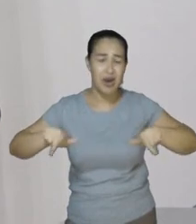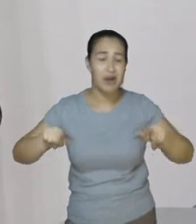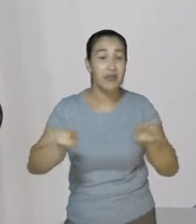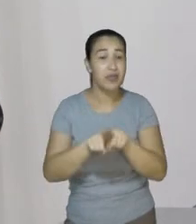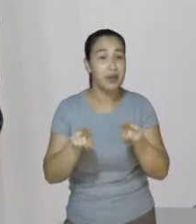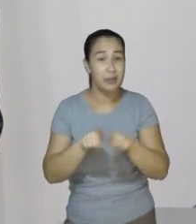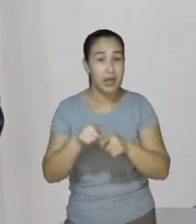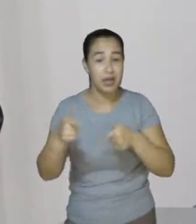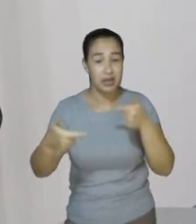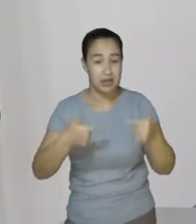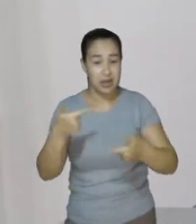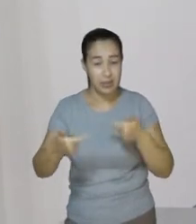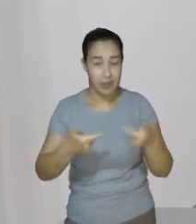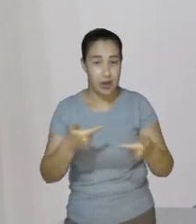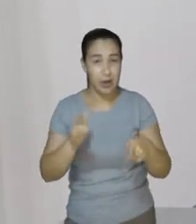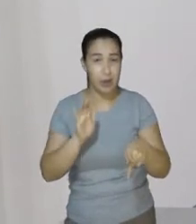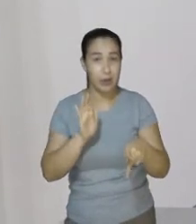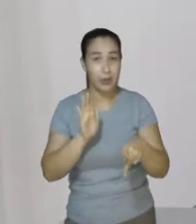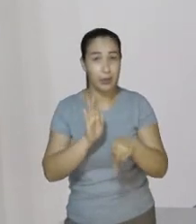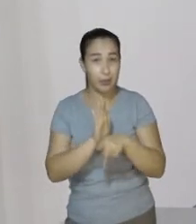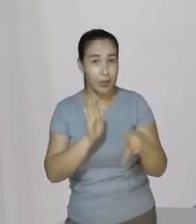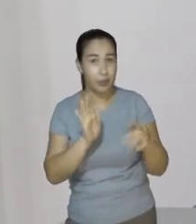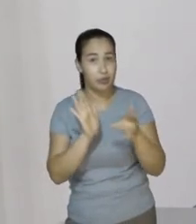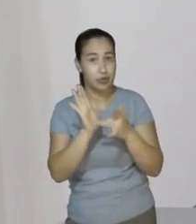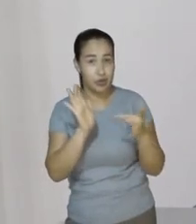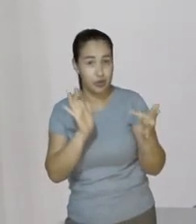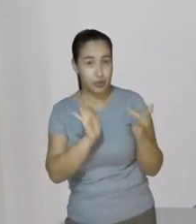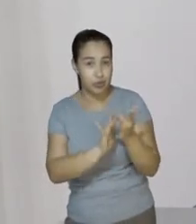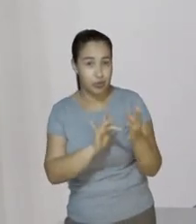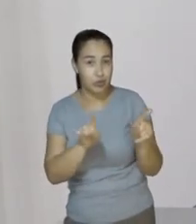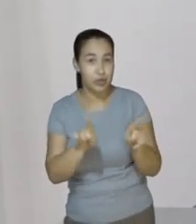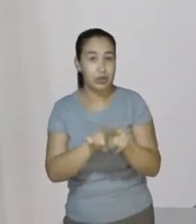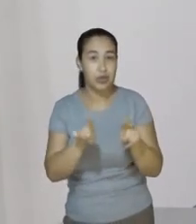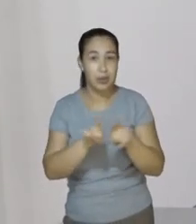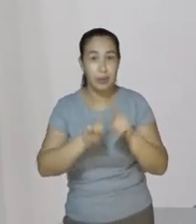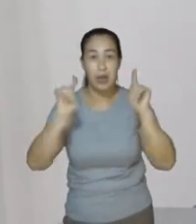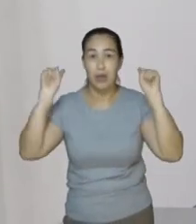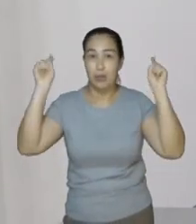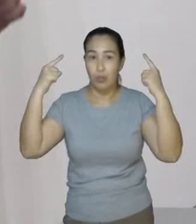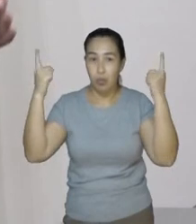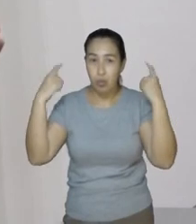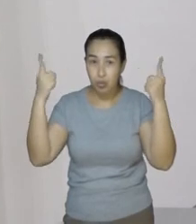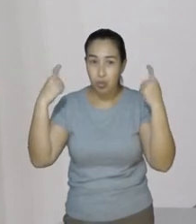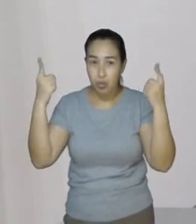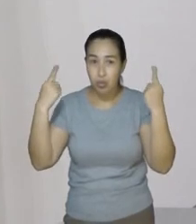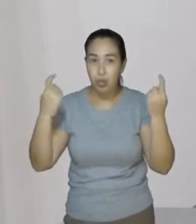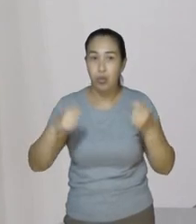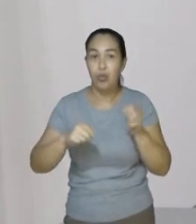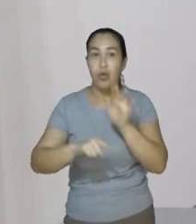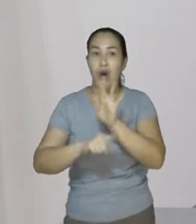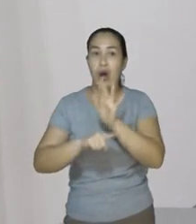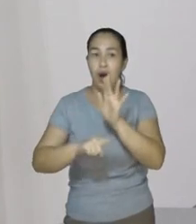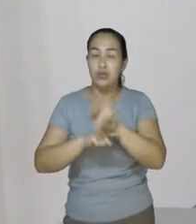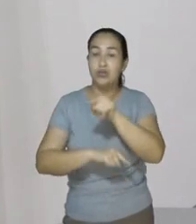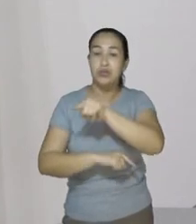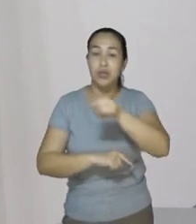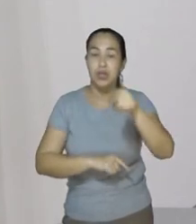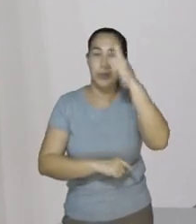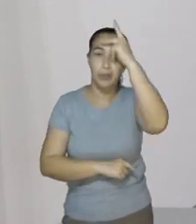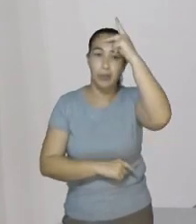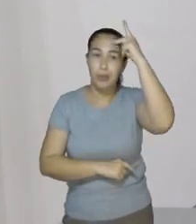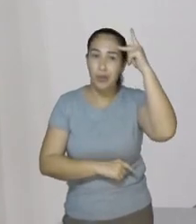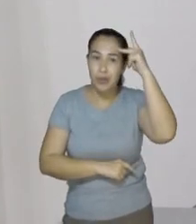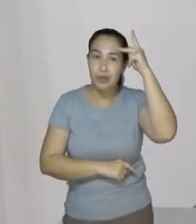evangelização, assim como eu tenho uma ambulância que atende, que faz o contraponto do SAMU e bombeiro, que leva paciente